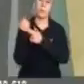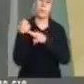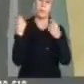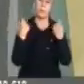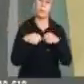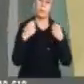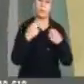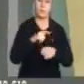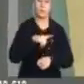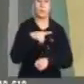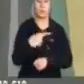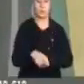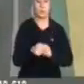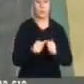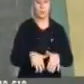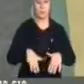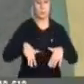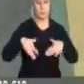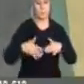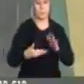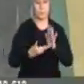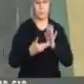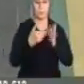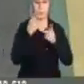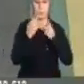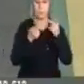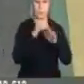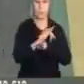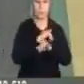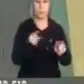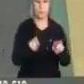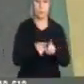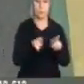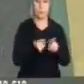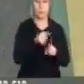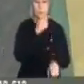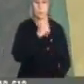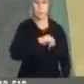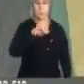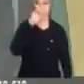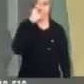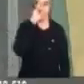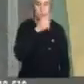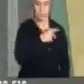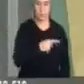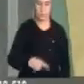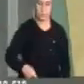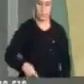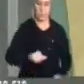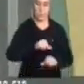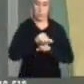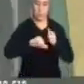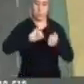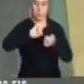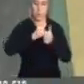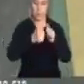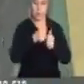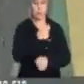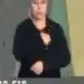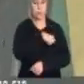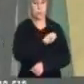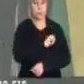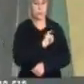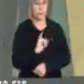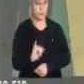ter o parlamento brasileiro. Dizer, senhor presidente, que o ajuste fiscal é condição